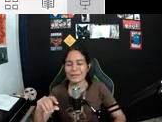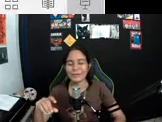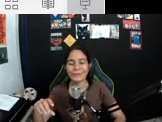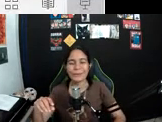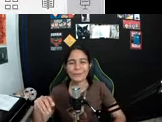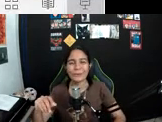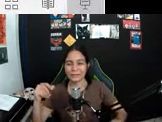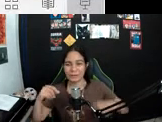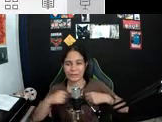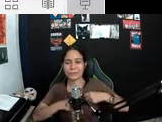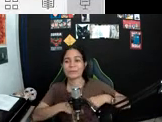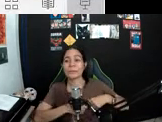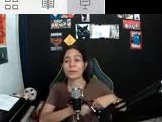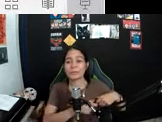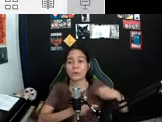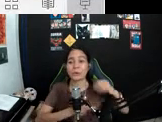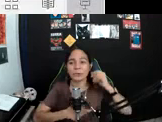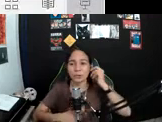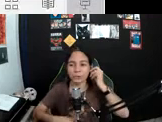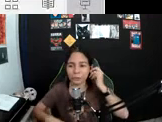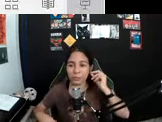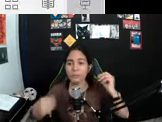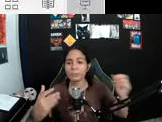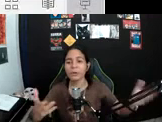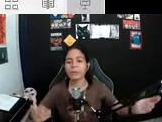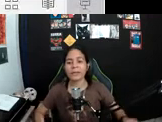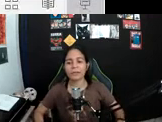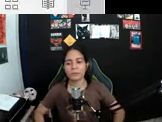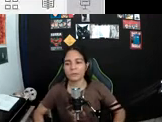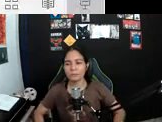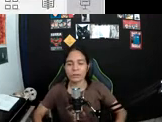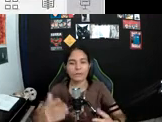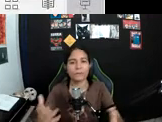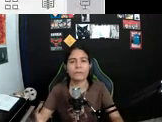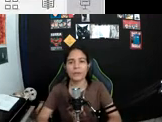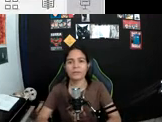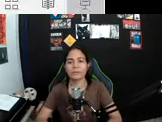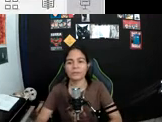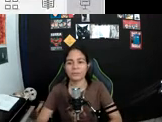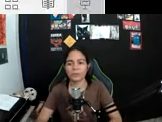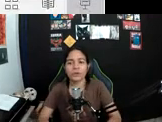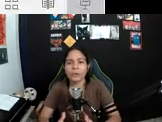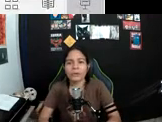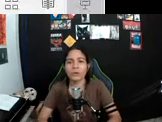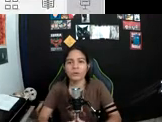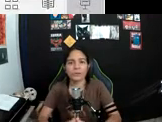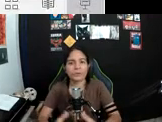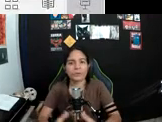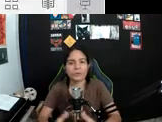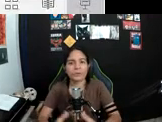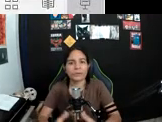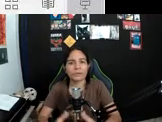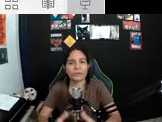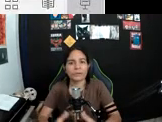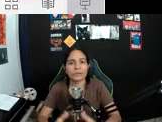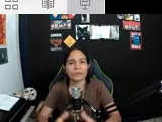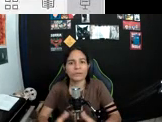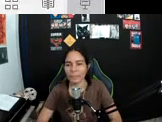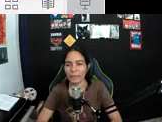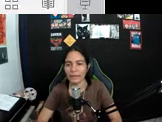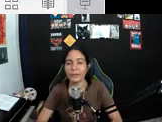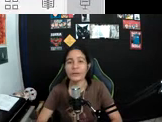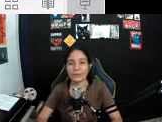engraçado sua graduação aí bota doutor fulano. Bota biomédico, bota enfermeiro. Quando bota doutor se você não tem